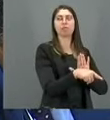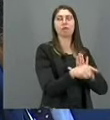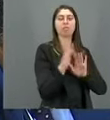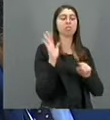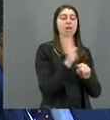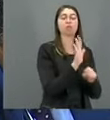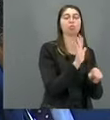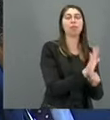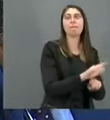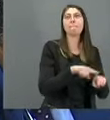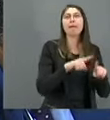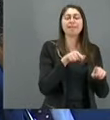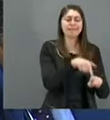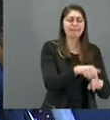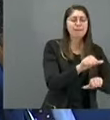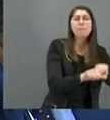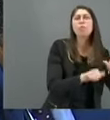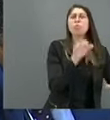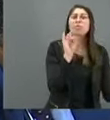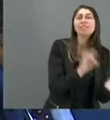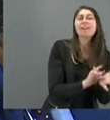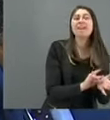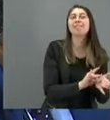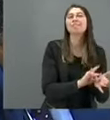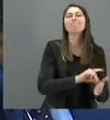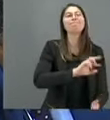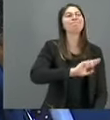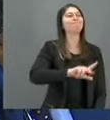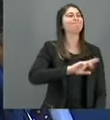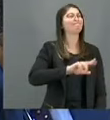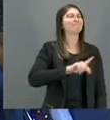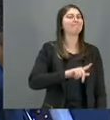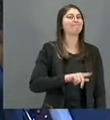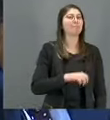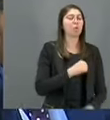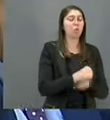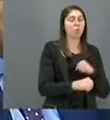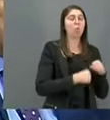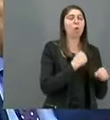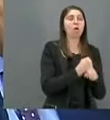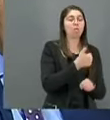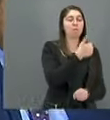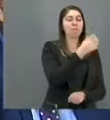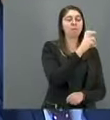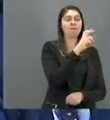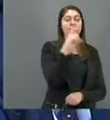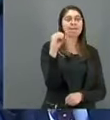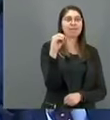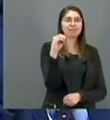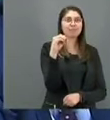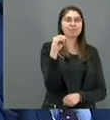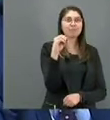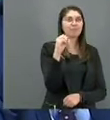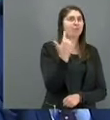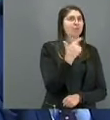mudou. Porque desde 1500 continuamos sem barco e sem